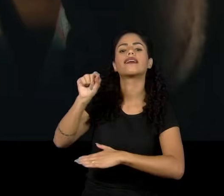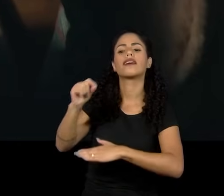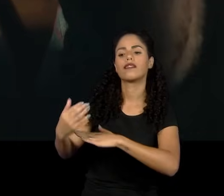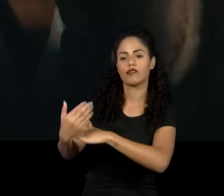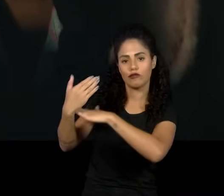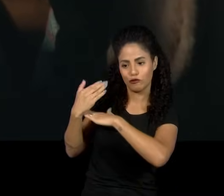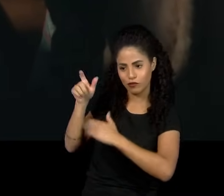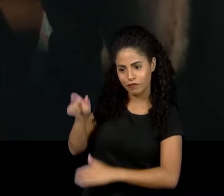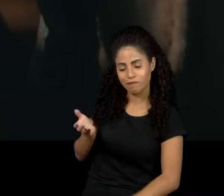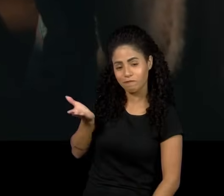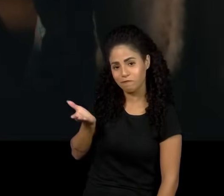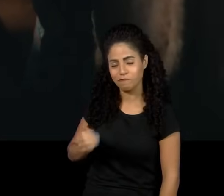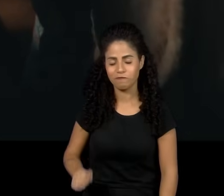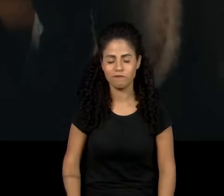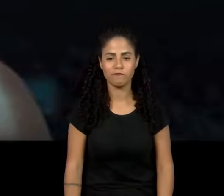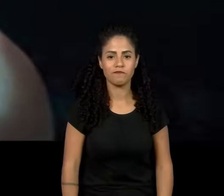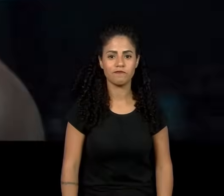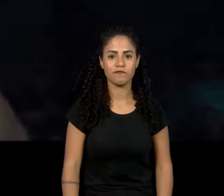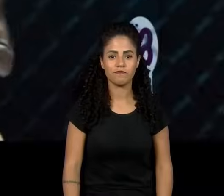ele se tornou.